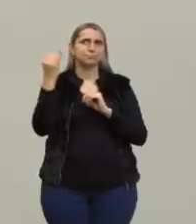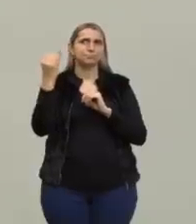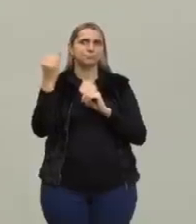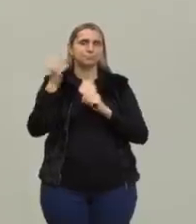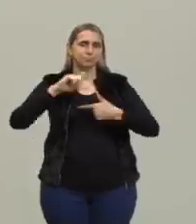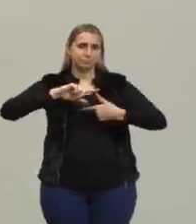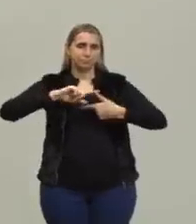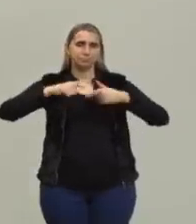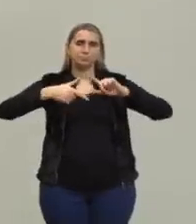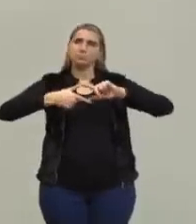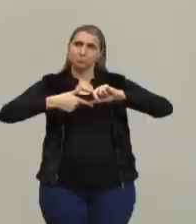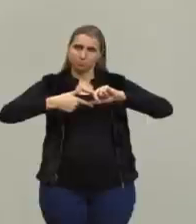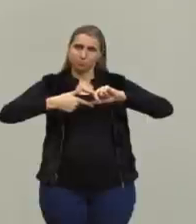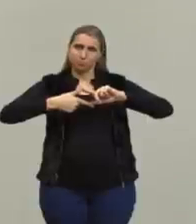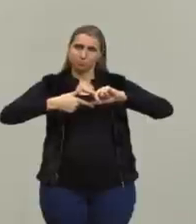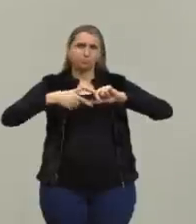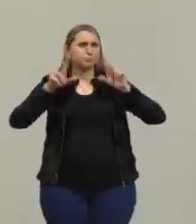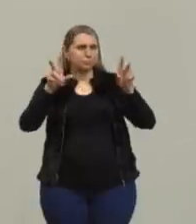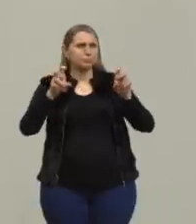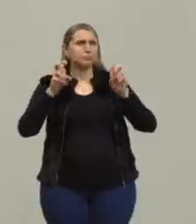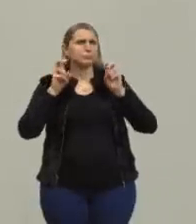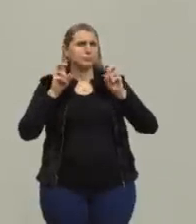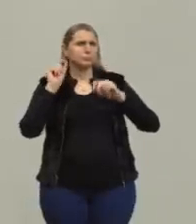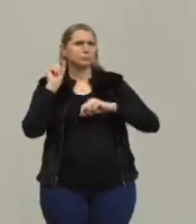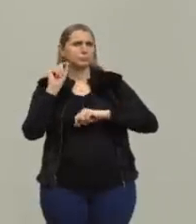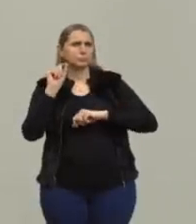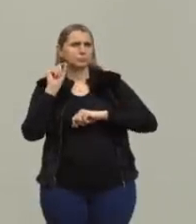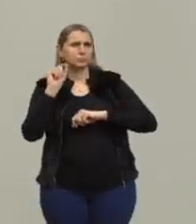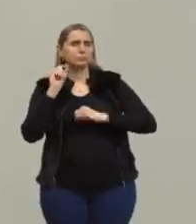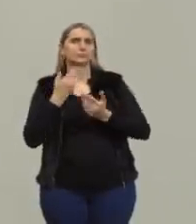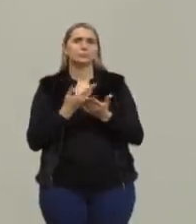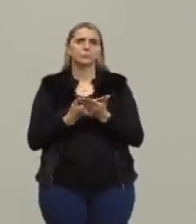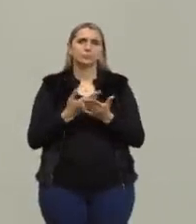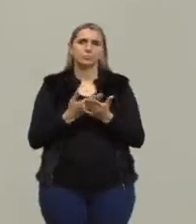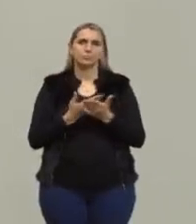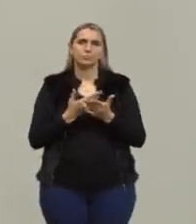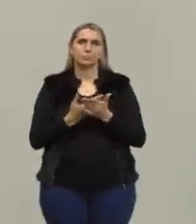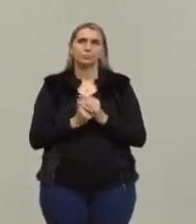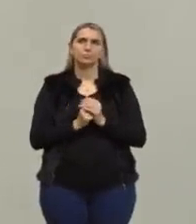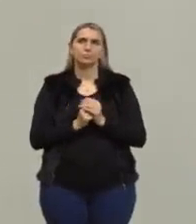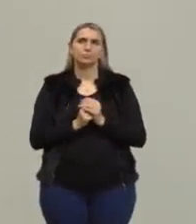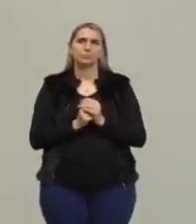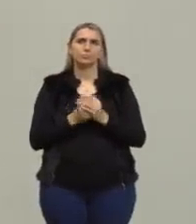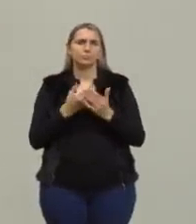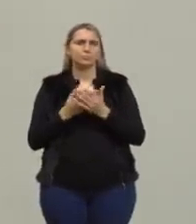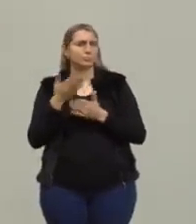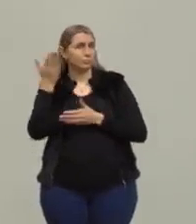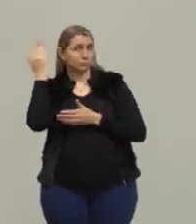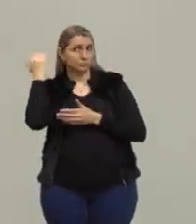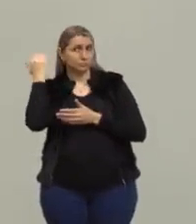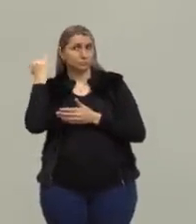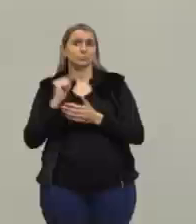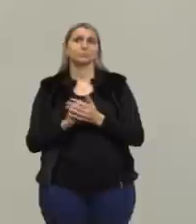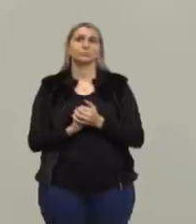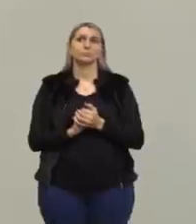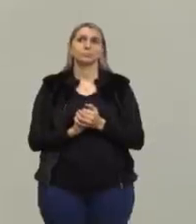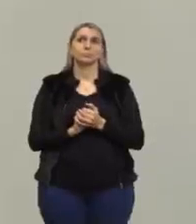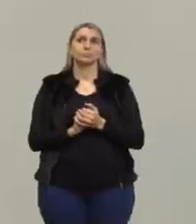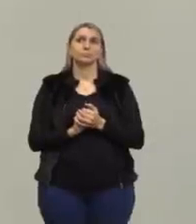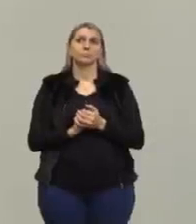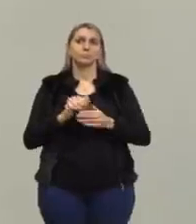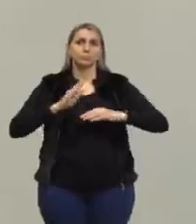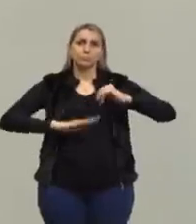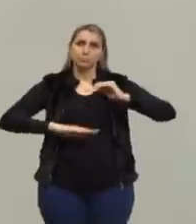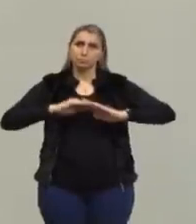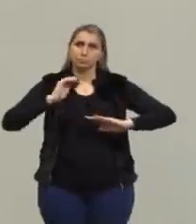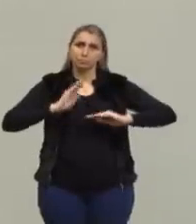geometria. Então, vocês vão perceber que eu trago na aula de hoje as aulas anteriores. Nós vamos